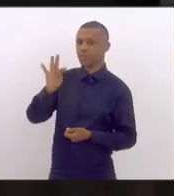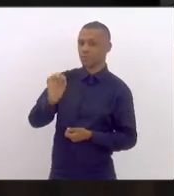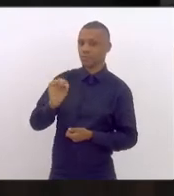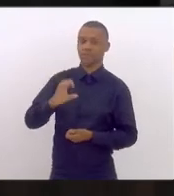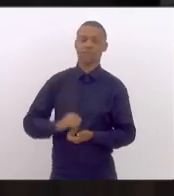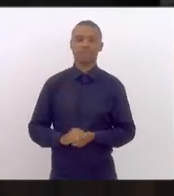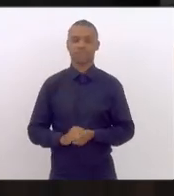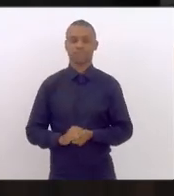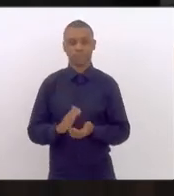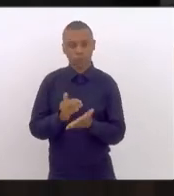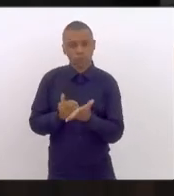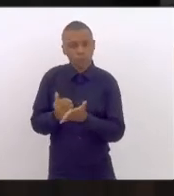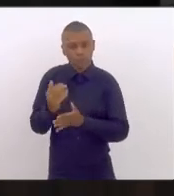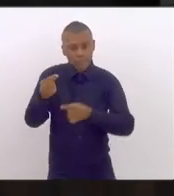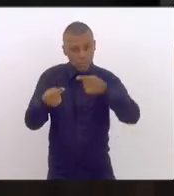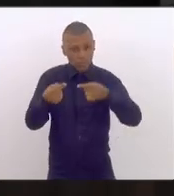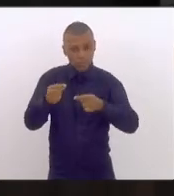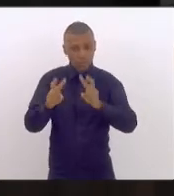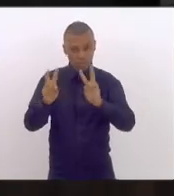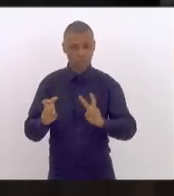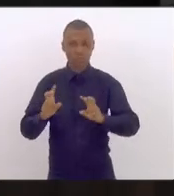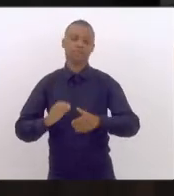vamos a pauta